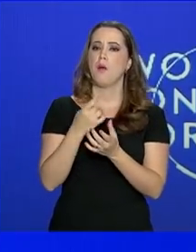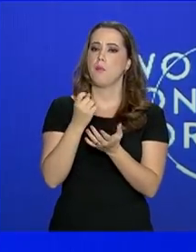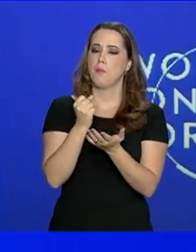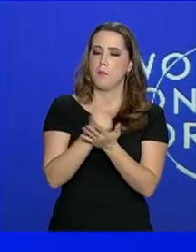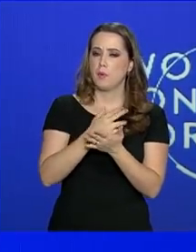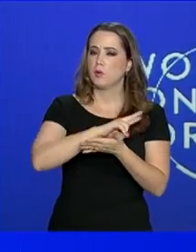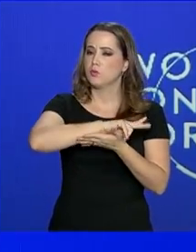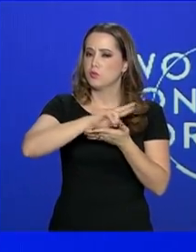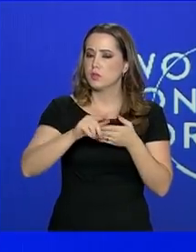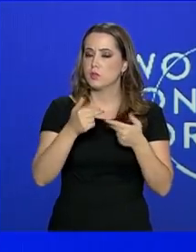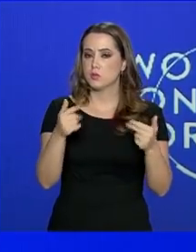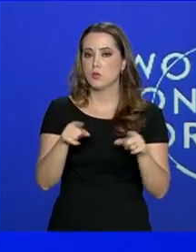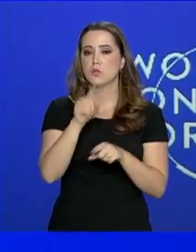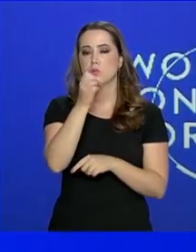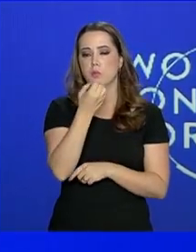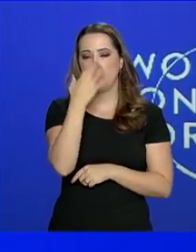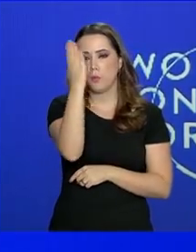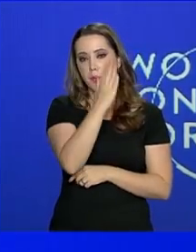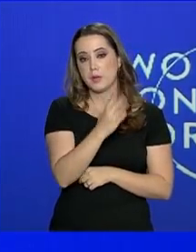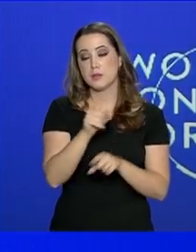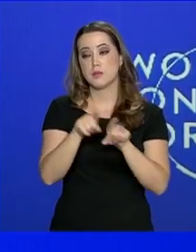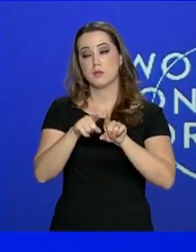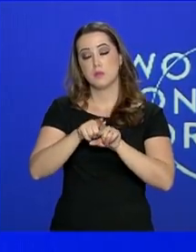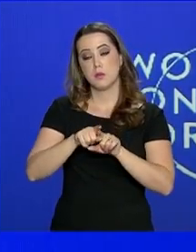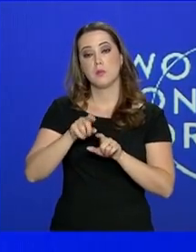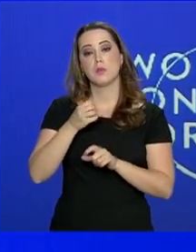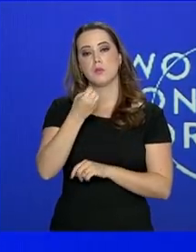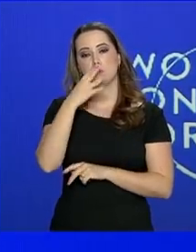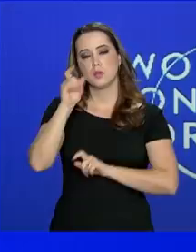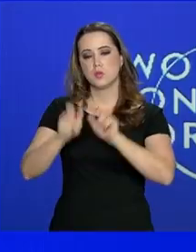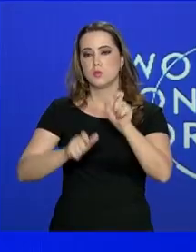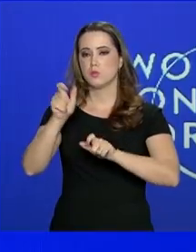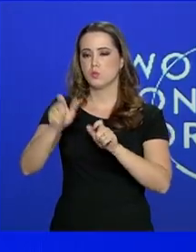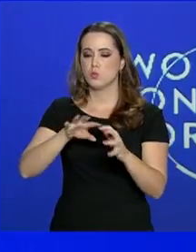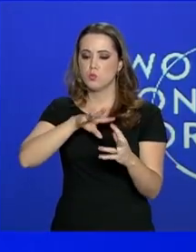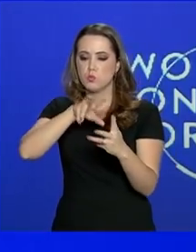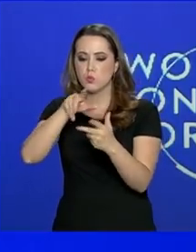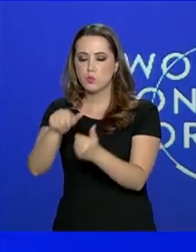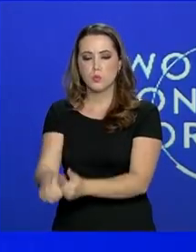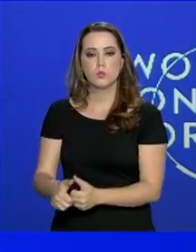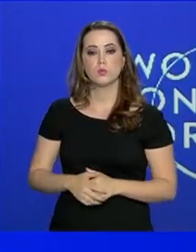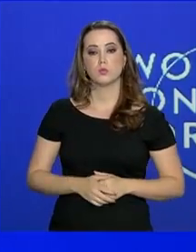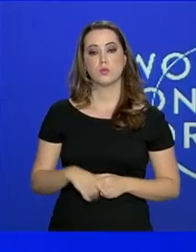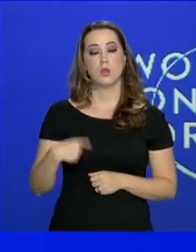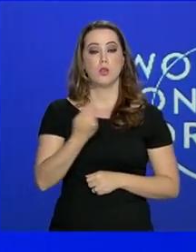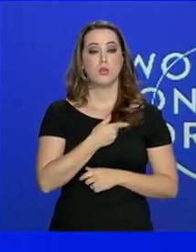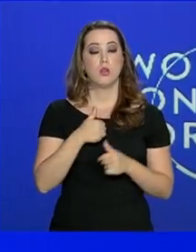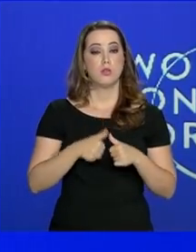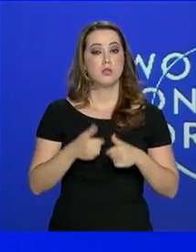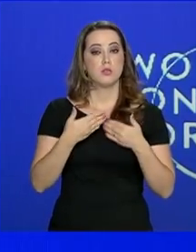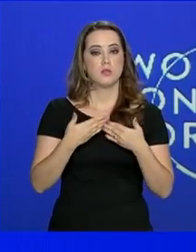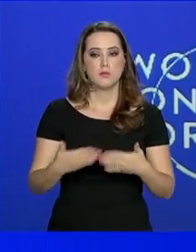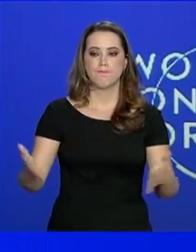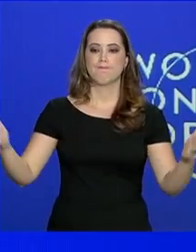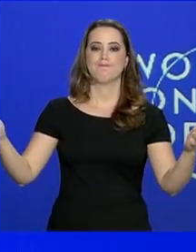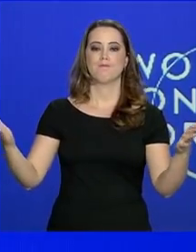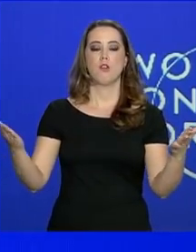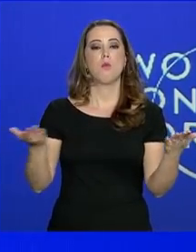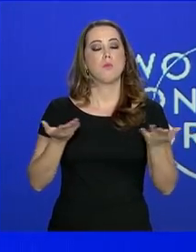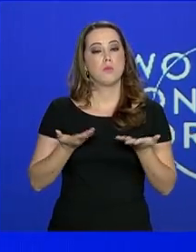para o bem do Brasil, mas também para o bem de todo o mundo. Estamos de braços